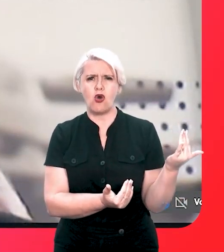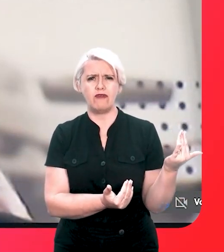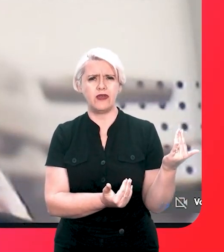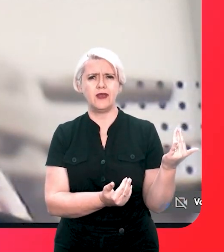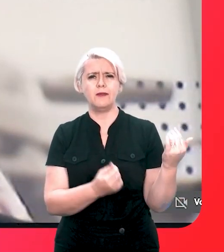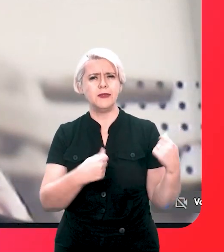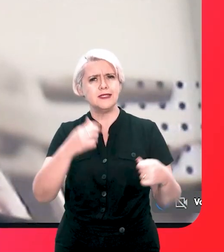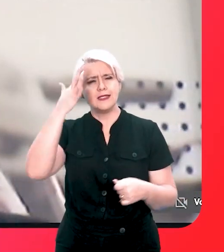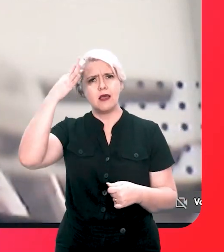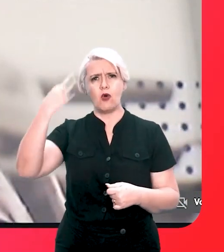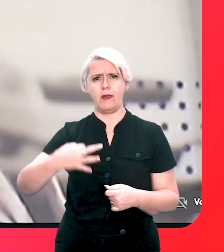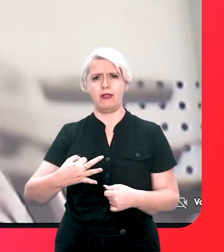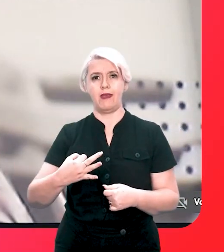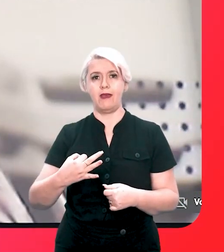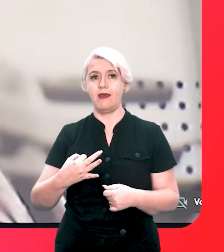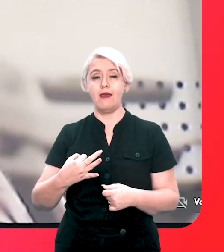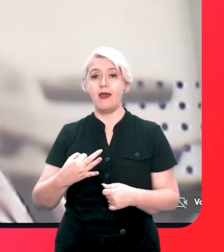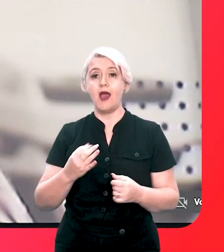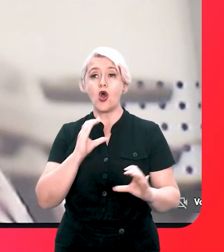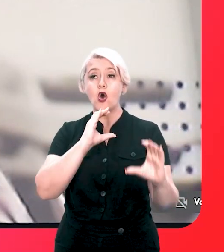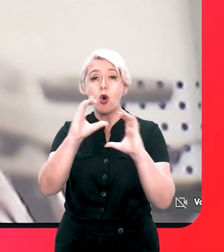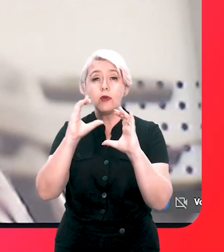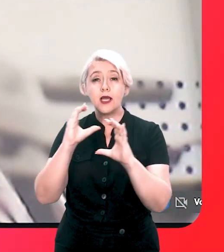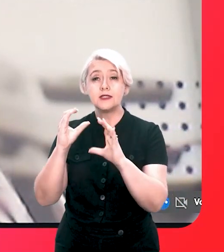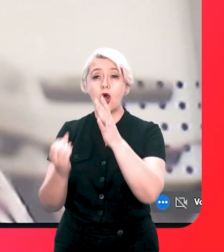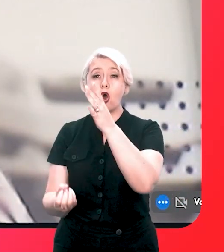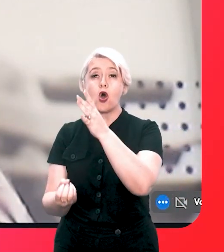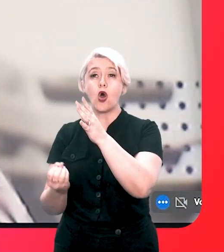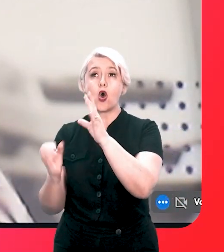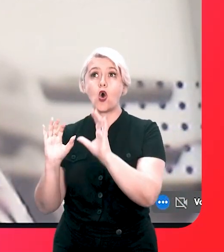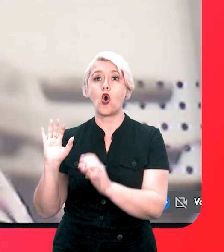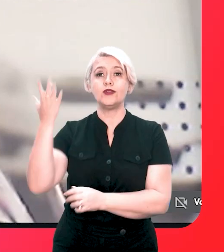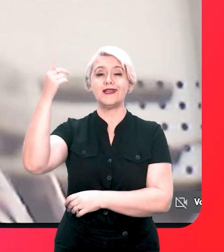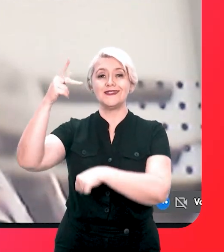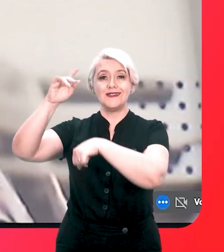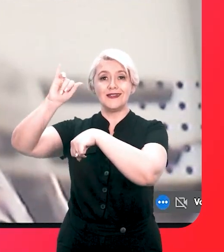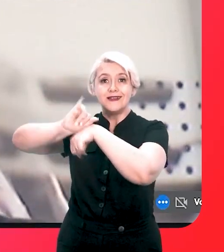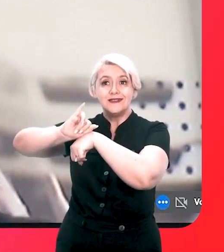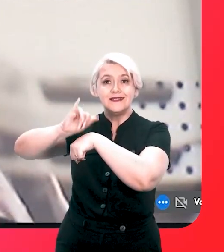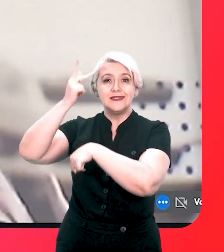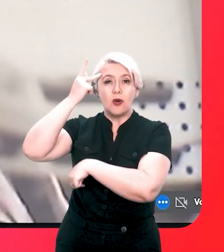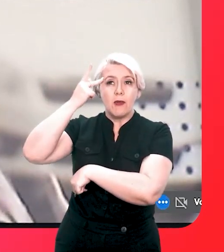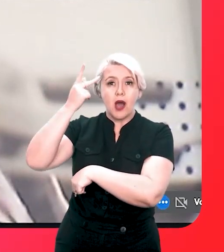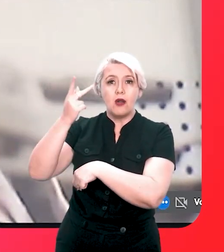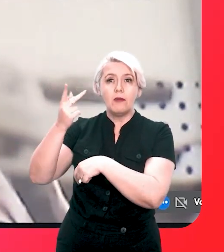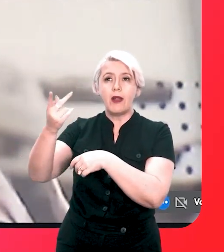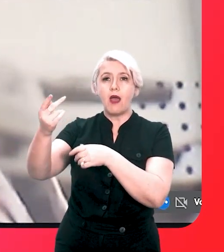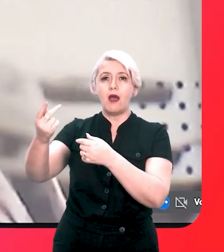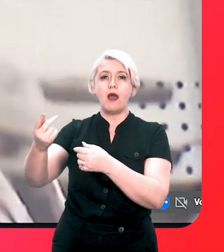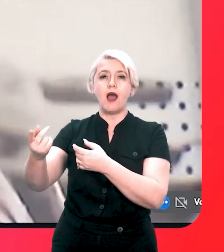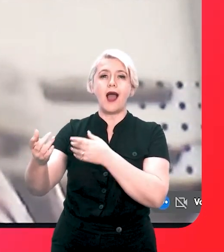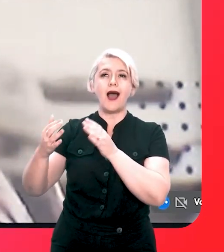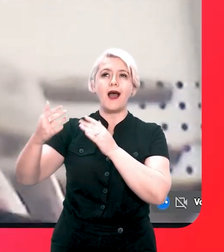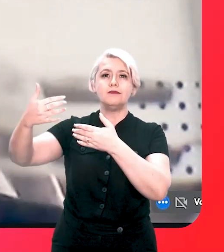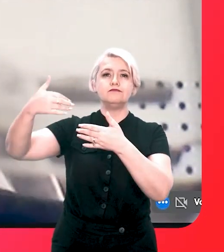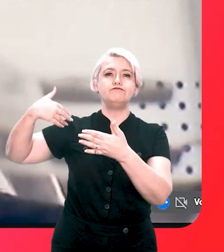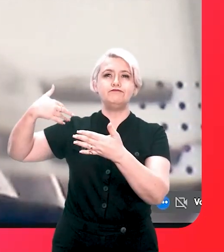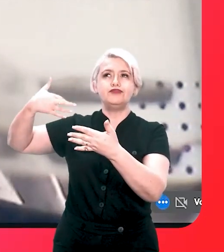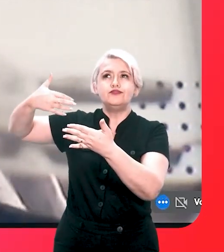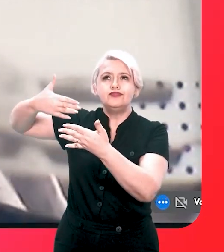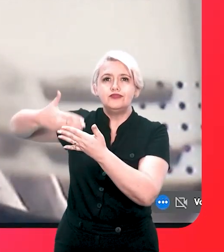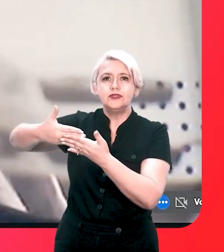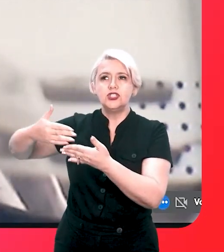O que acontecia em São Paulo para chegar lá no interior do Rio Grande do Sul, no interior do Brasil, chegava